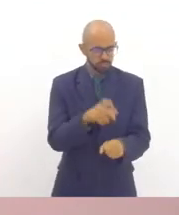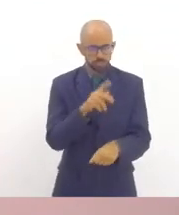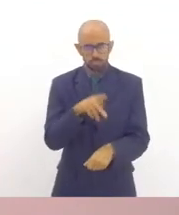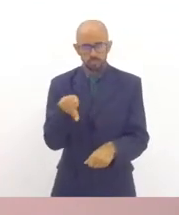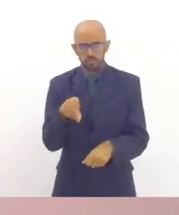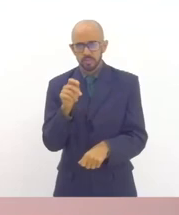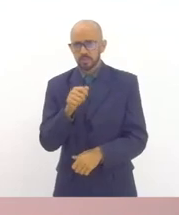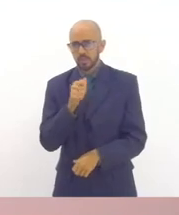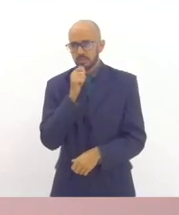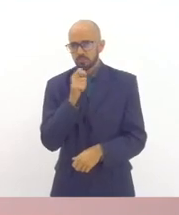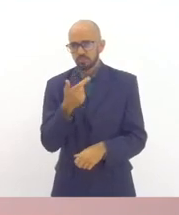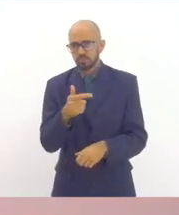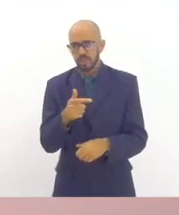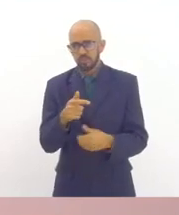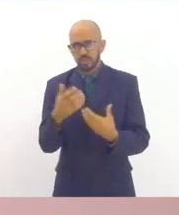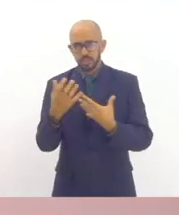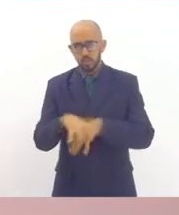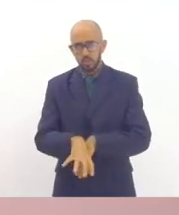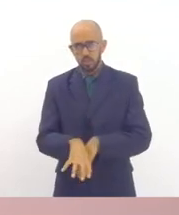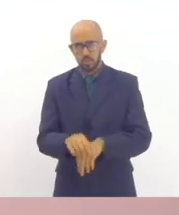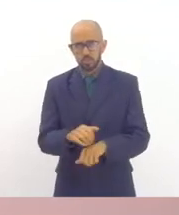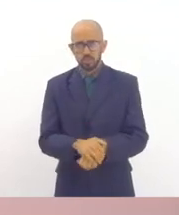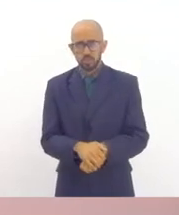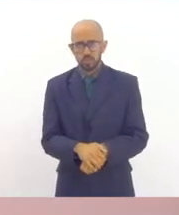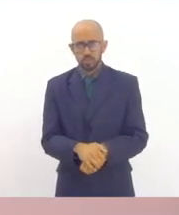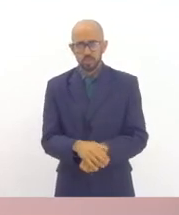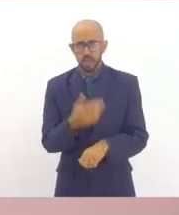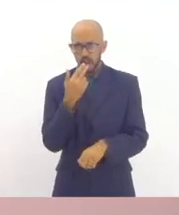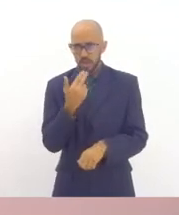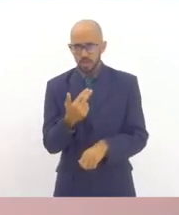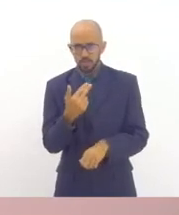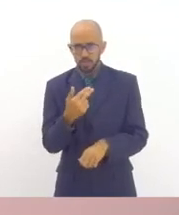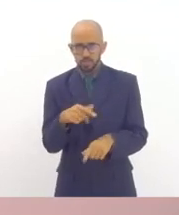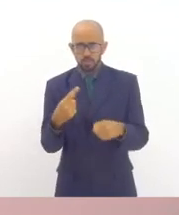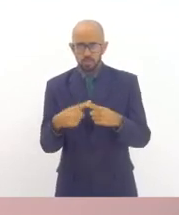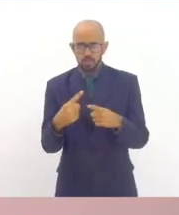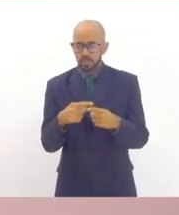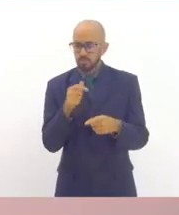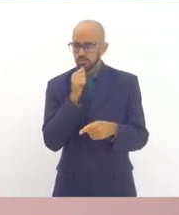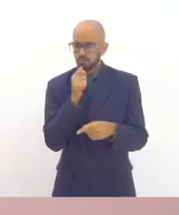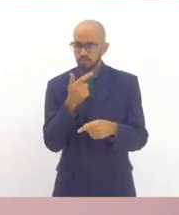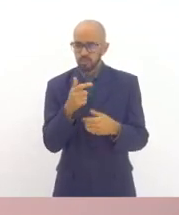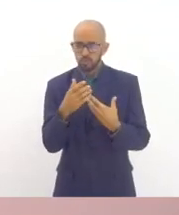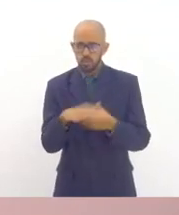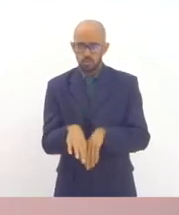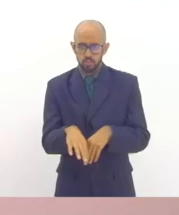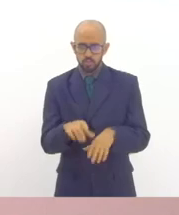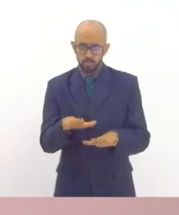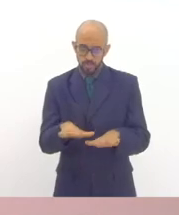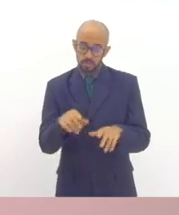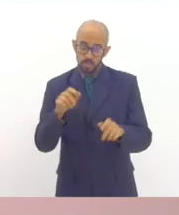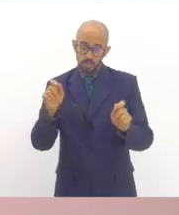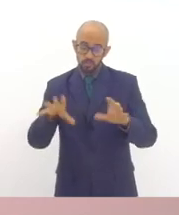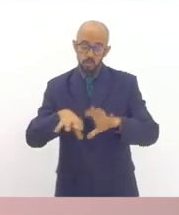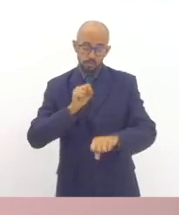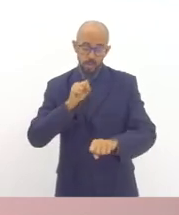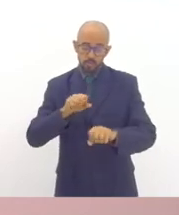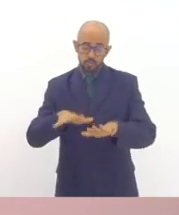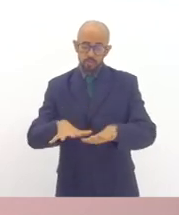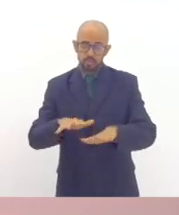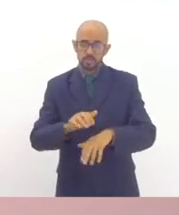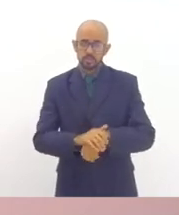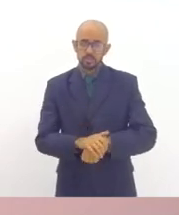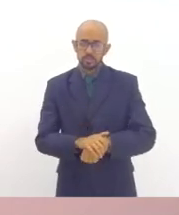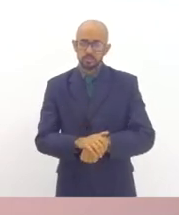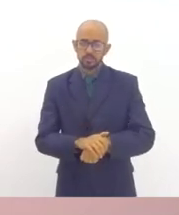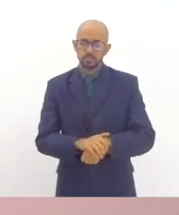que não fizeram concurso para a língua estrangeira, porque não teve concurso, acho que ele é habilitado para aquilo. E, em vez